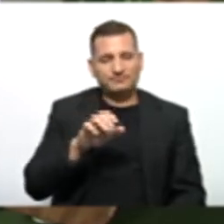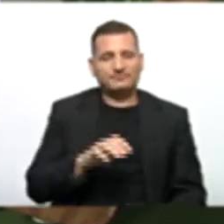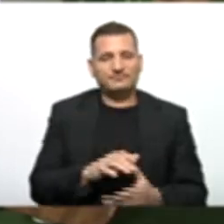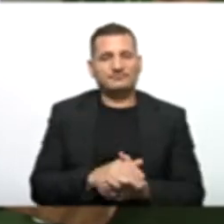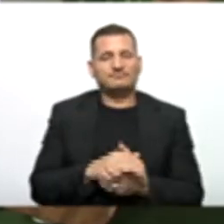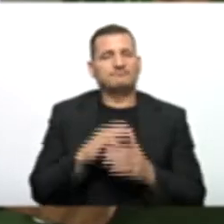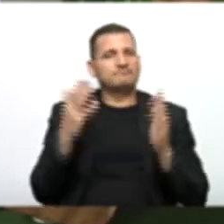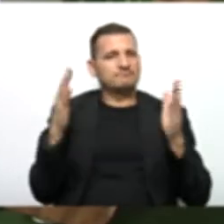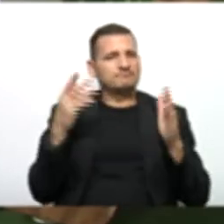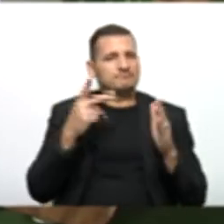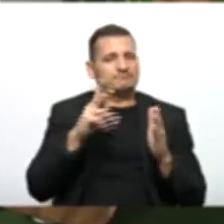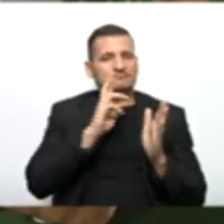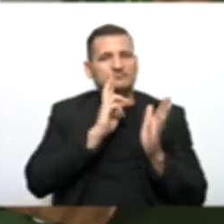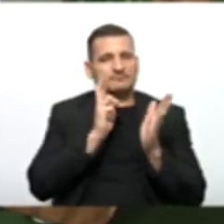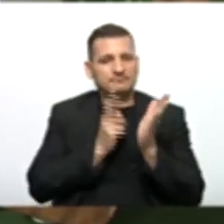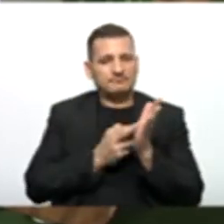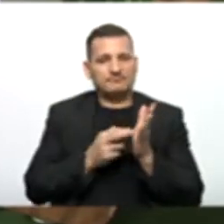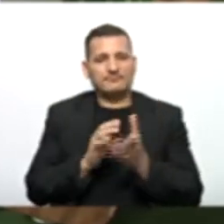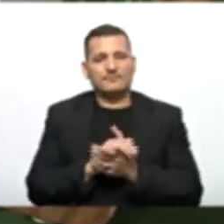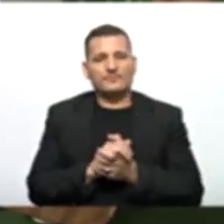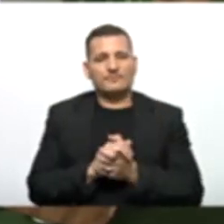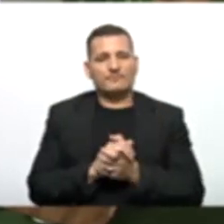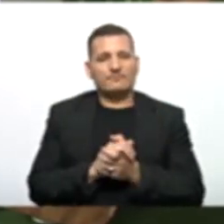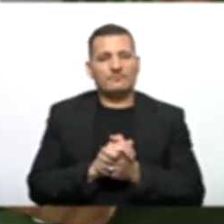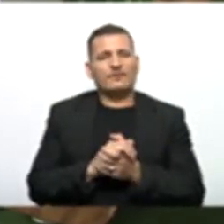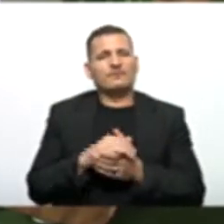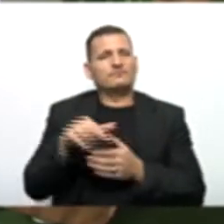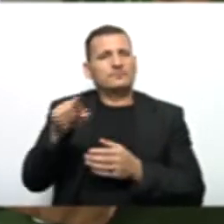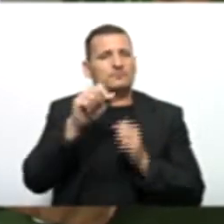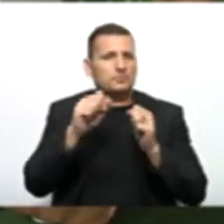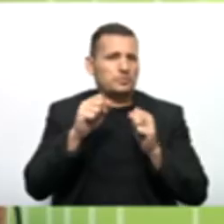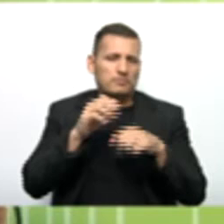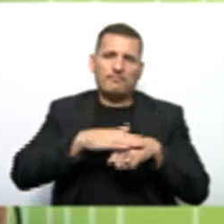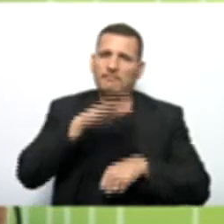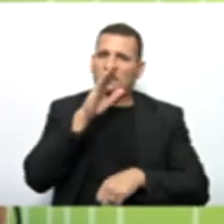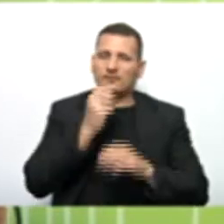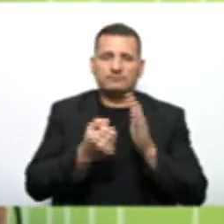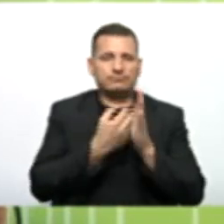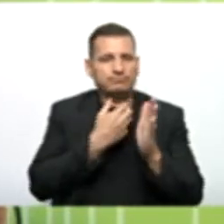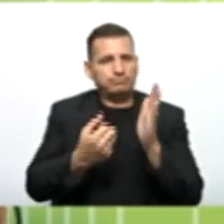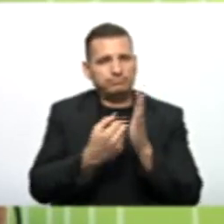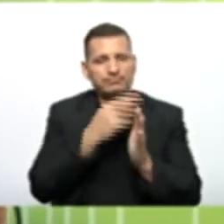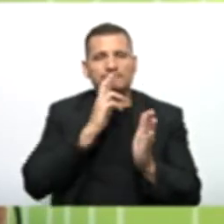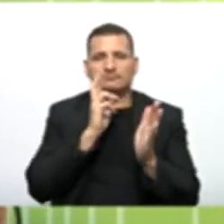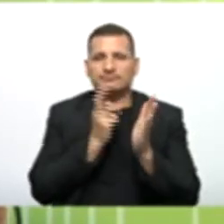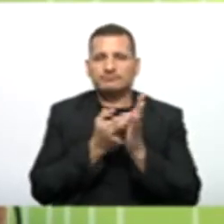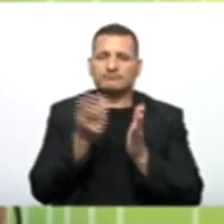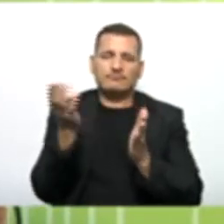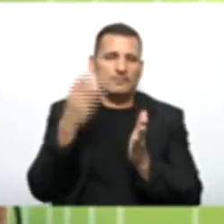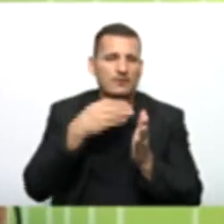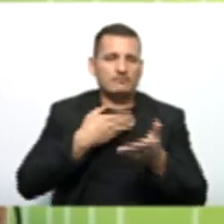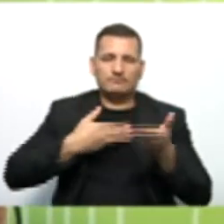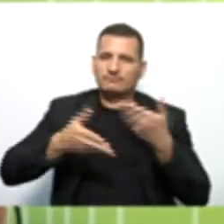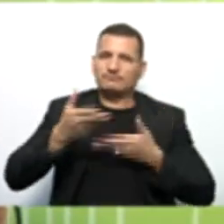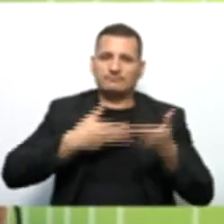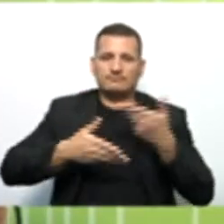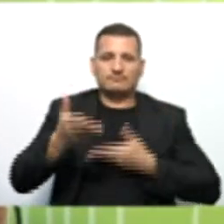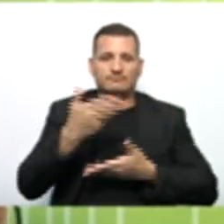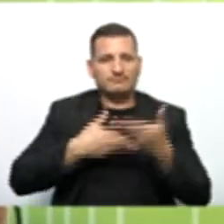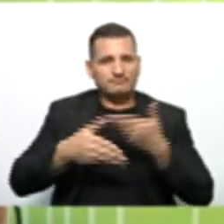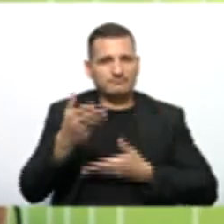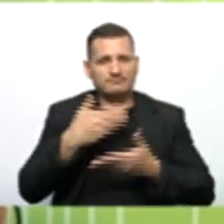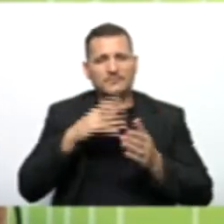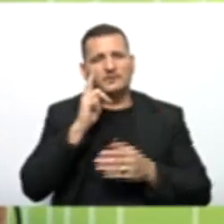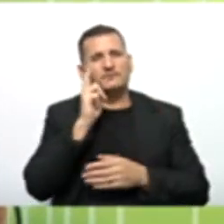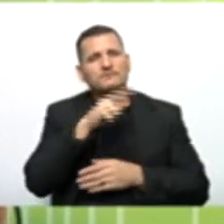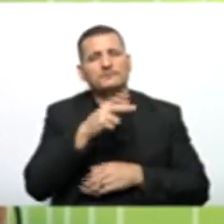Tá? Vocês podem continuar aí participando, dando as definições, tá, gente? Vamos participar, vamos fazer essa interação, beleza? A gente ouviu aí no